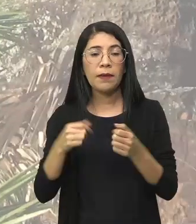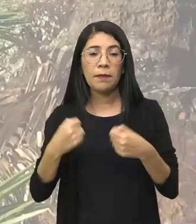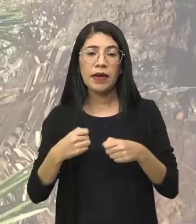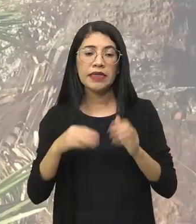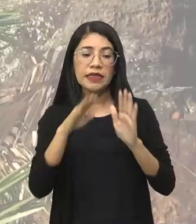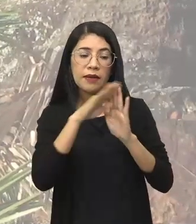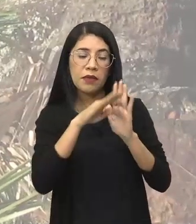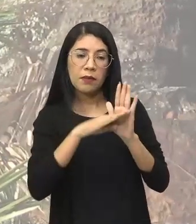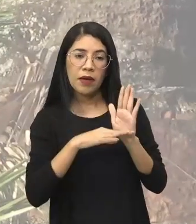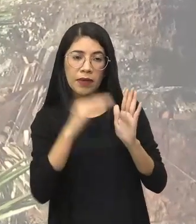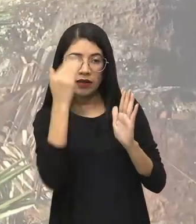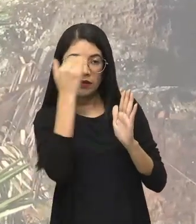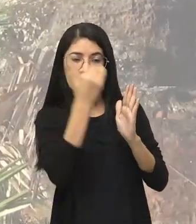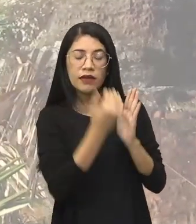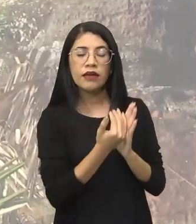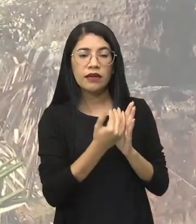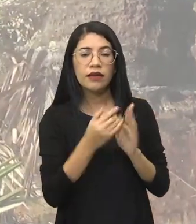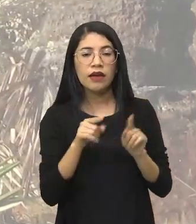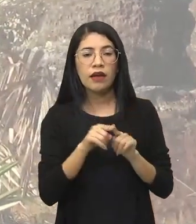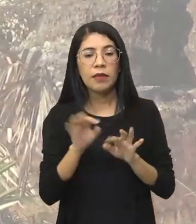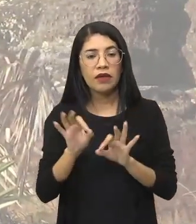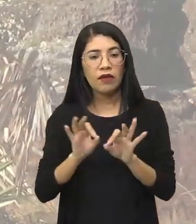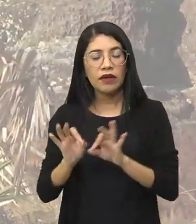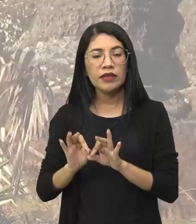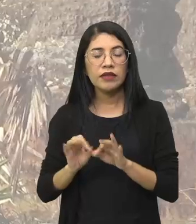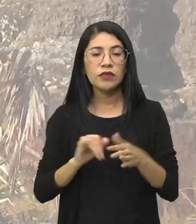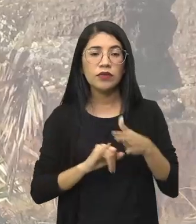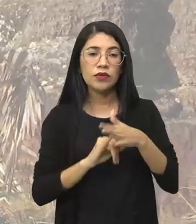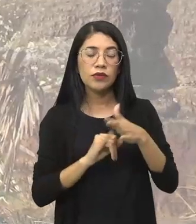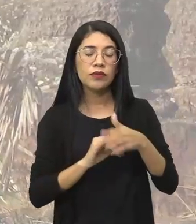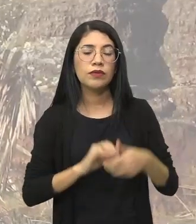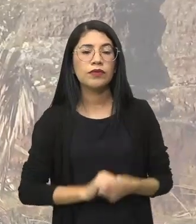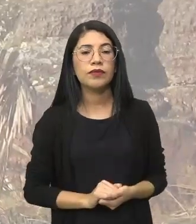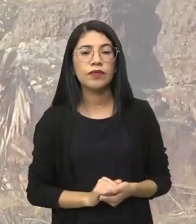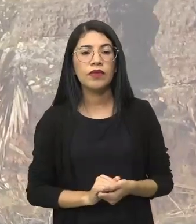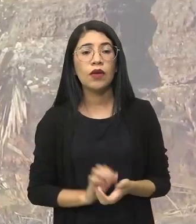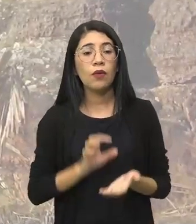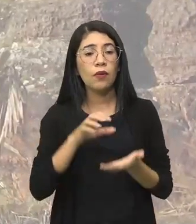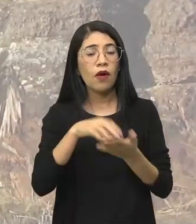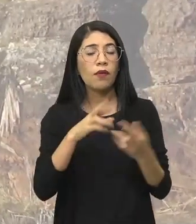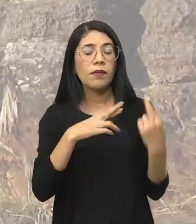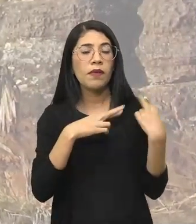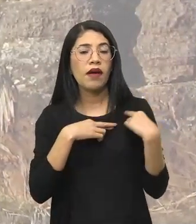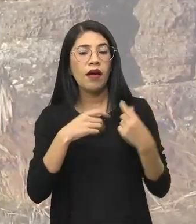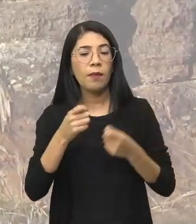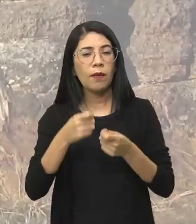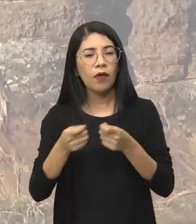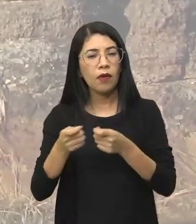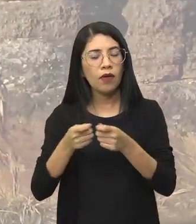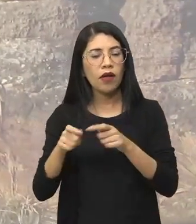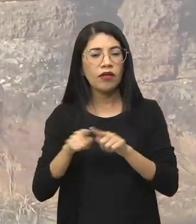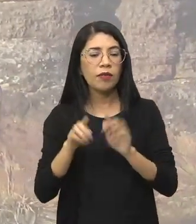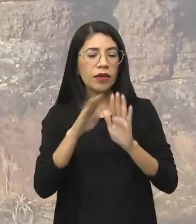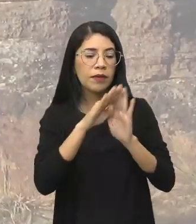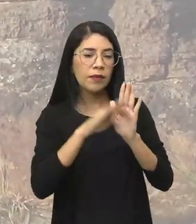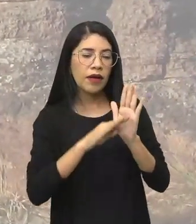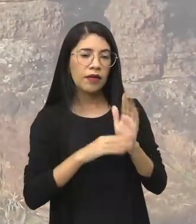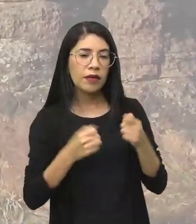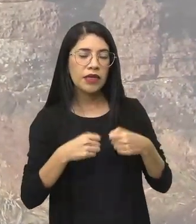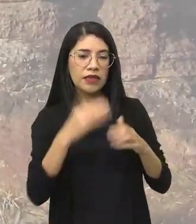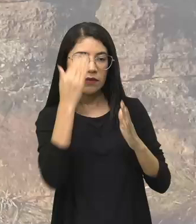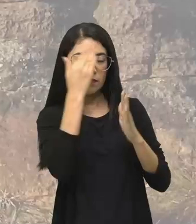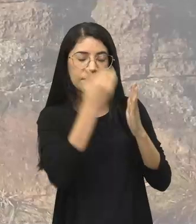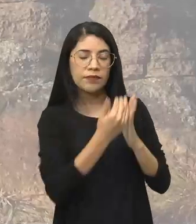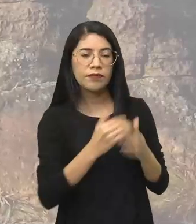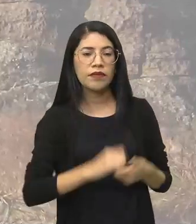e restrições estabelecidas no plano de manejo da unidade, pelo órgão responsável por sua administração ou em regulamento. Em